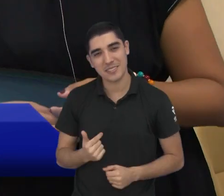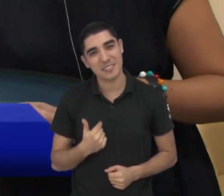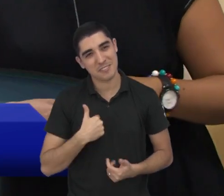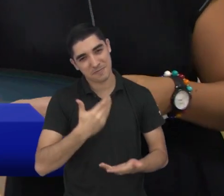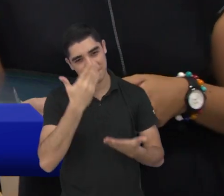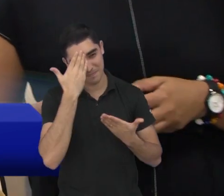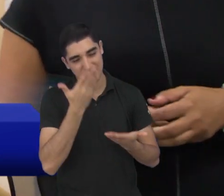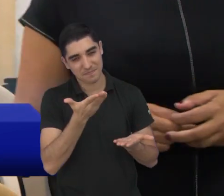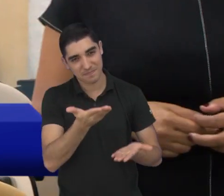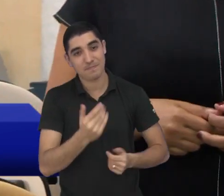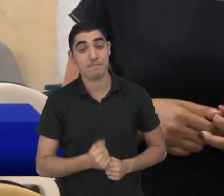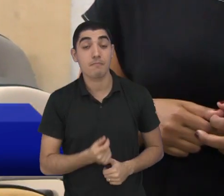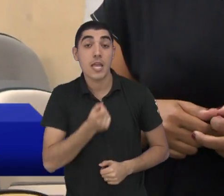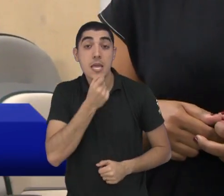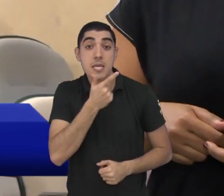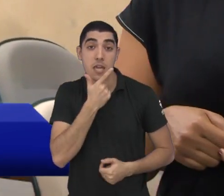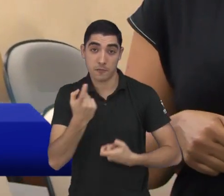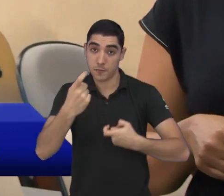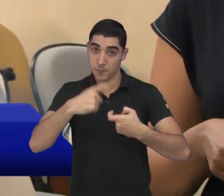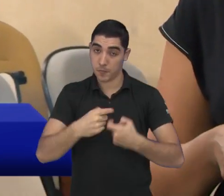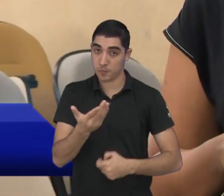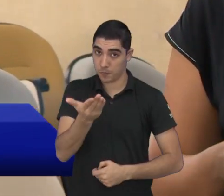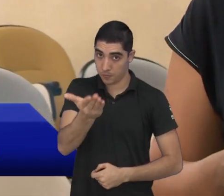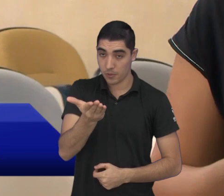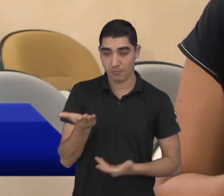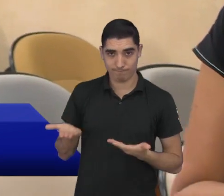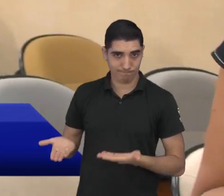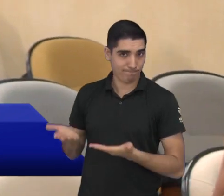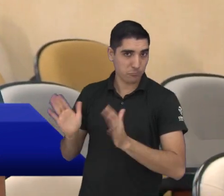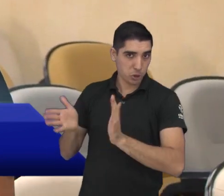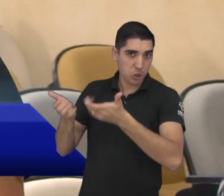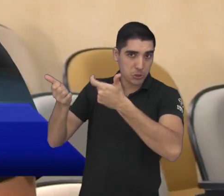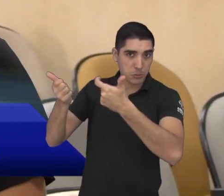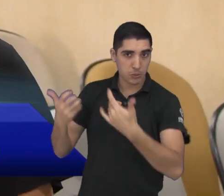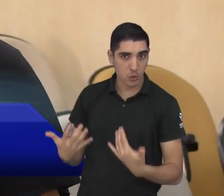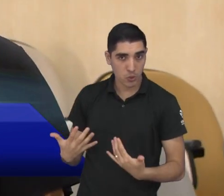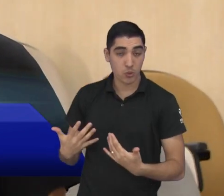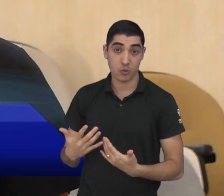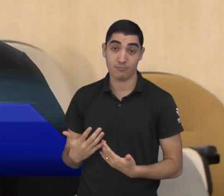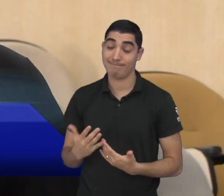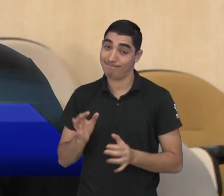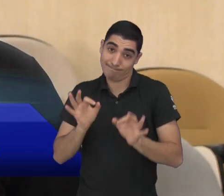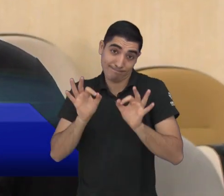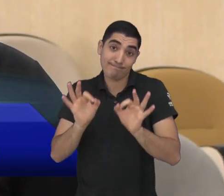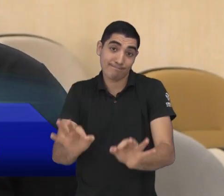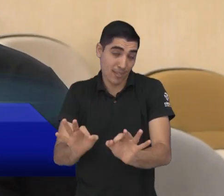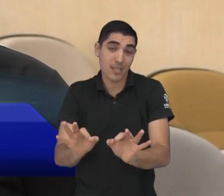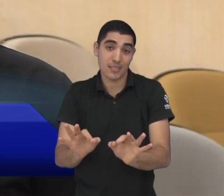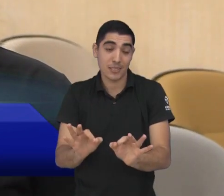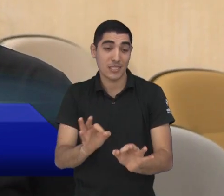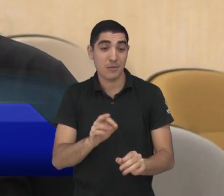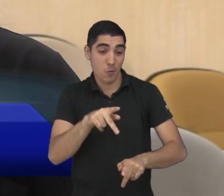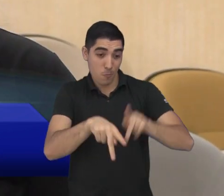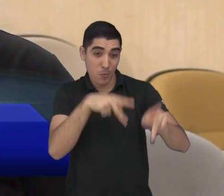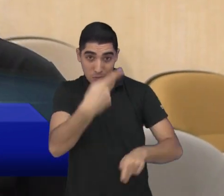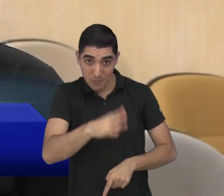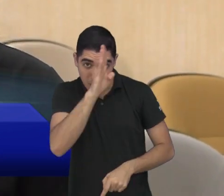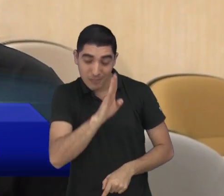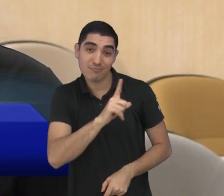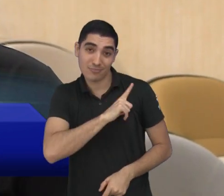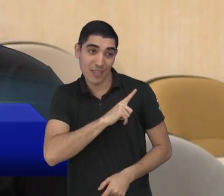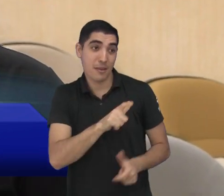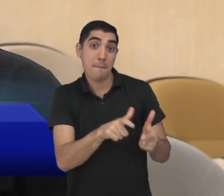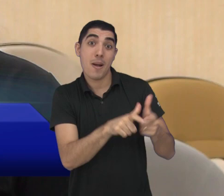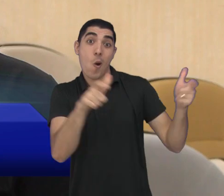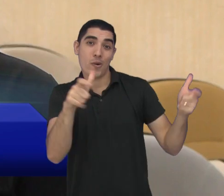Eu que agradeço. É isso, Guerra. Então, essas são as informações aqui, né, que é um fato, a população está